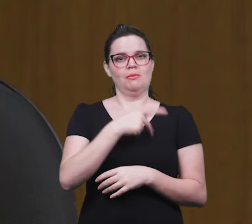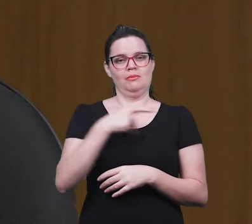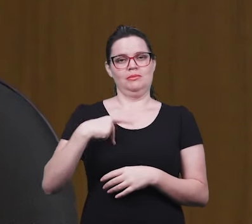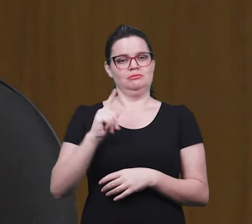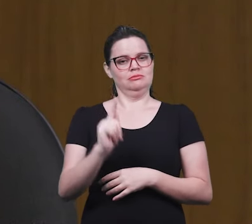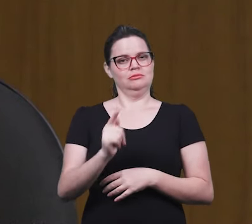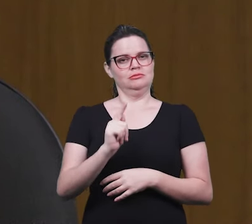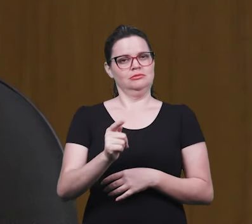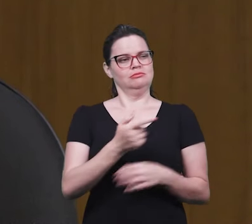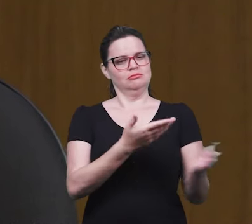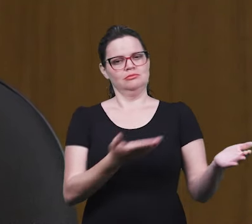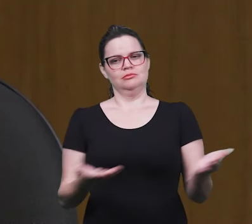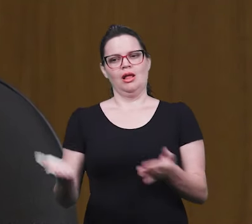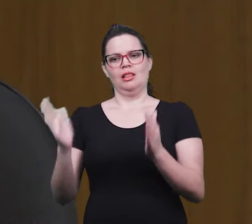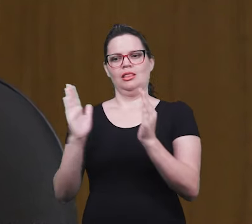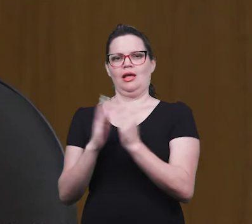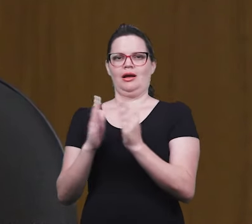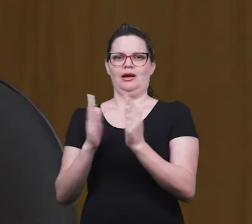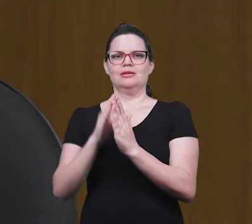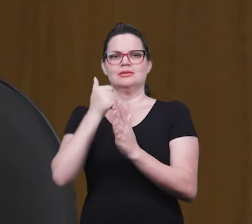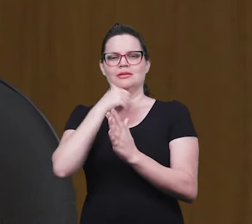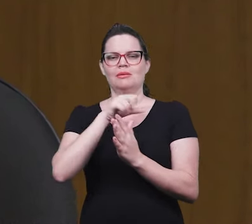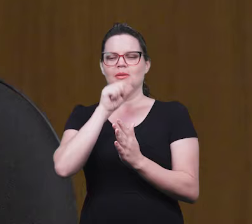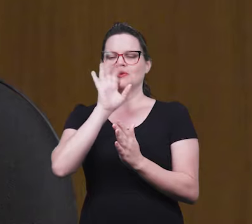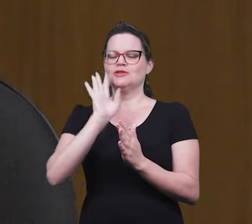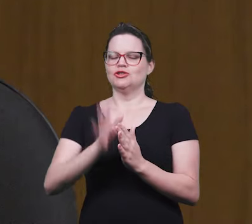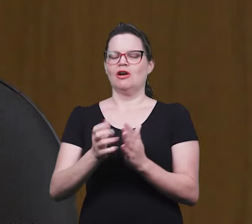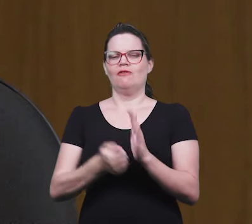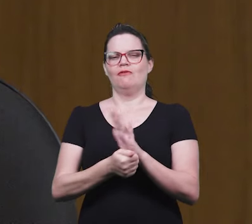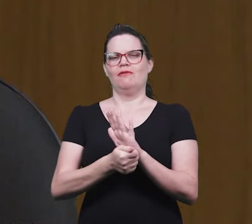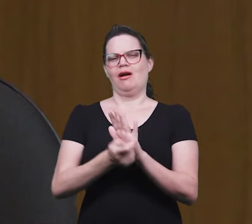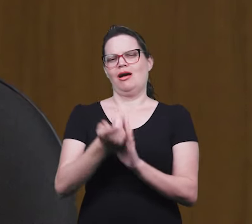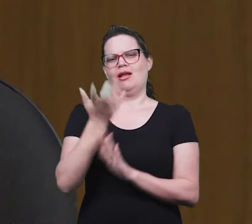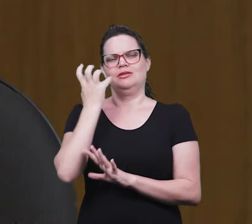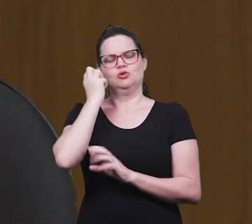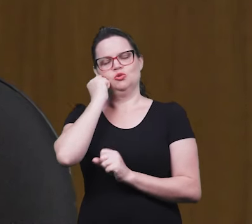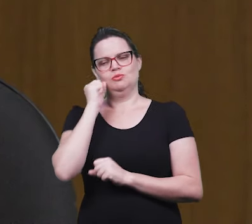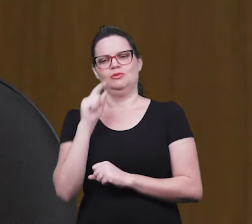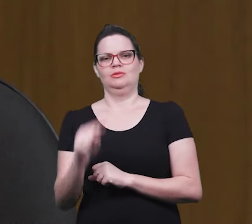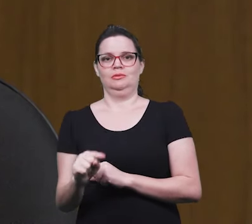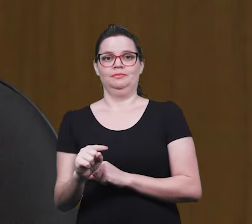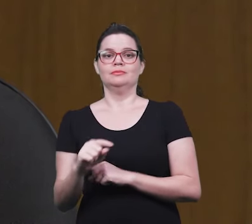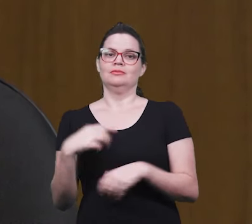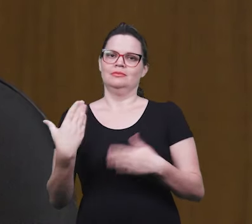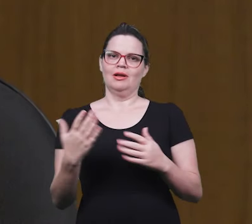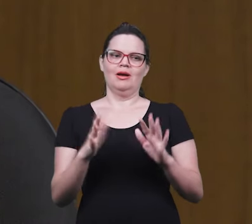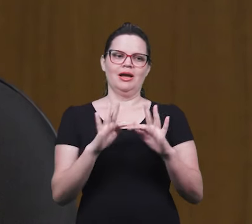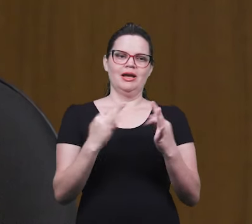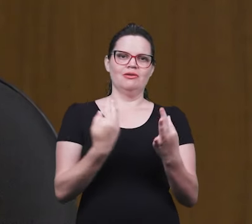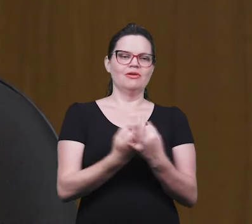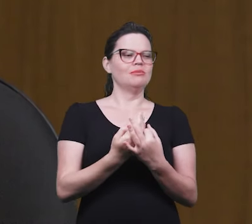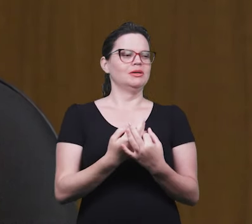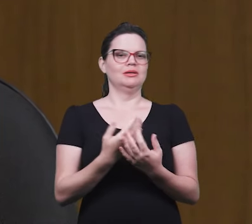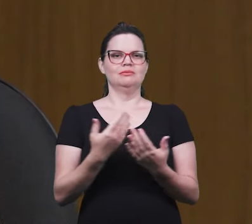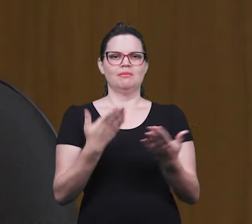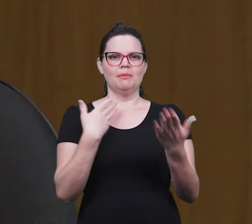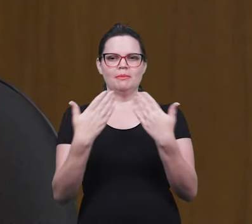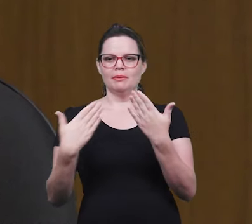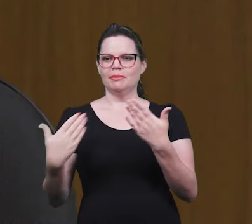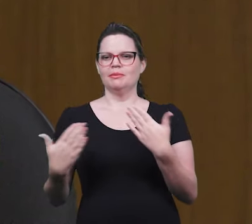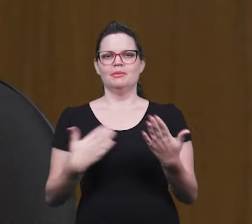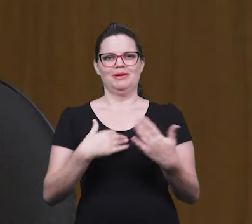vezes acolhido pela minha mãe, lá em São Domingos, e a família se tornou amiga, conhecida. Mas aí nós